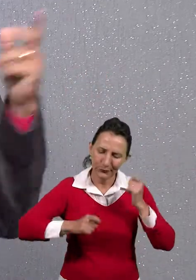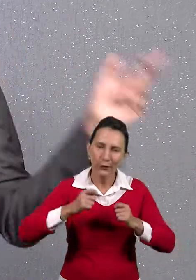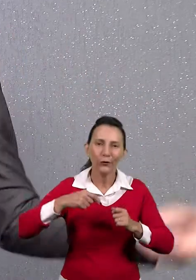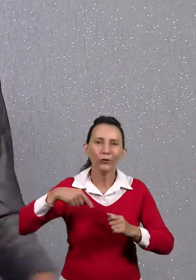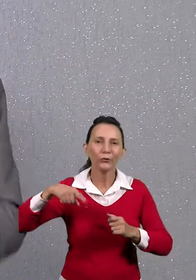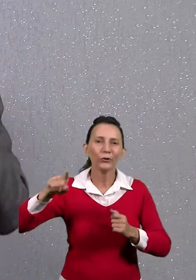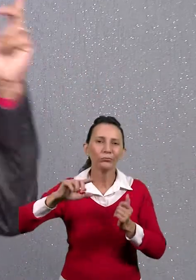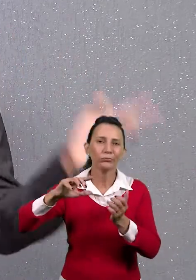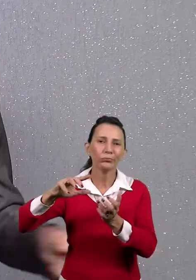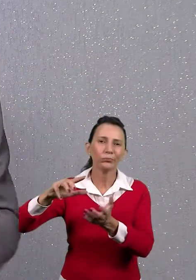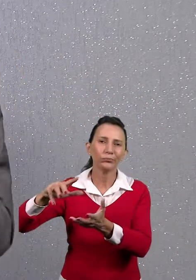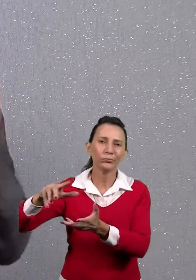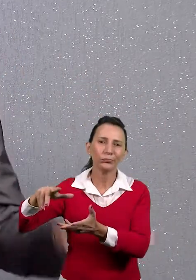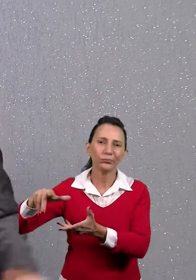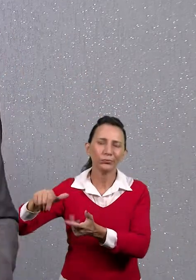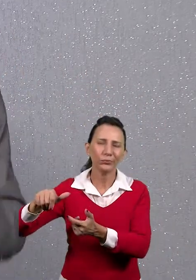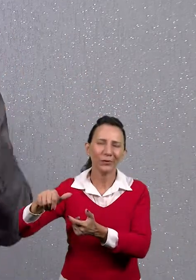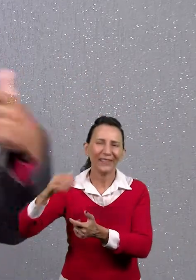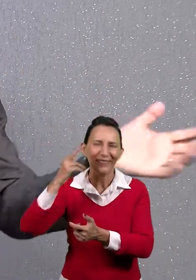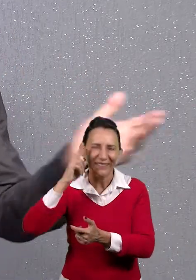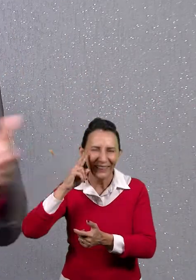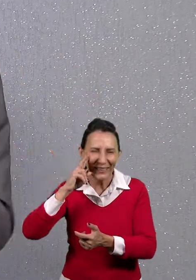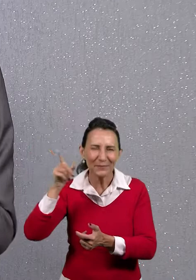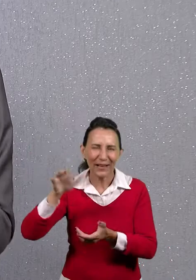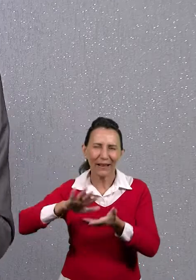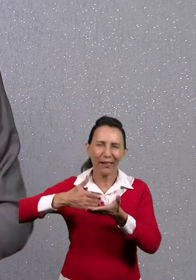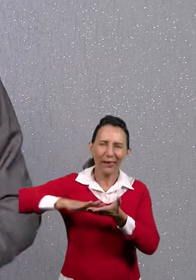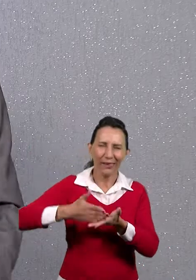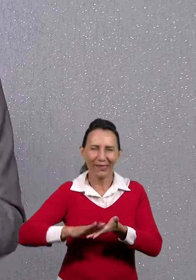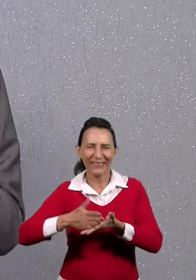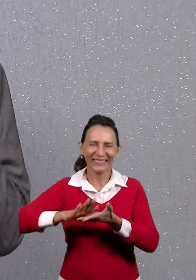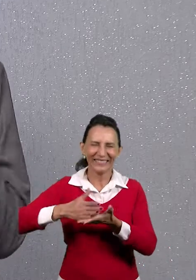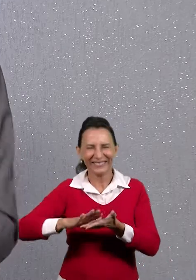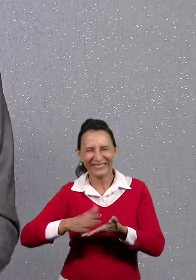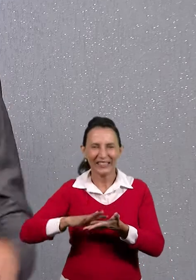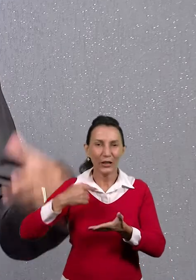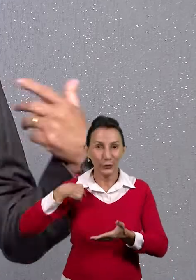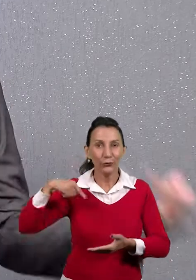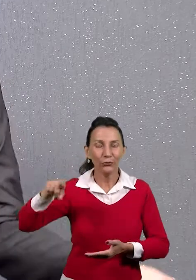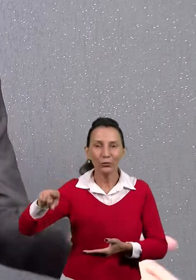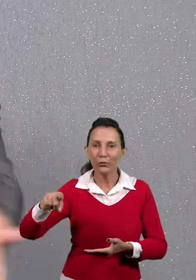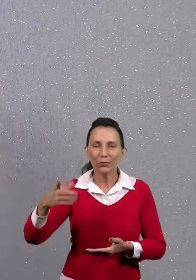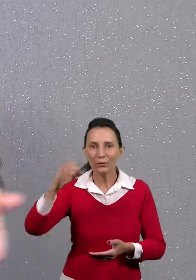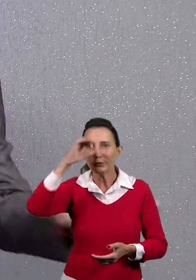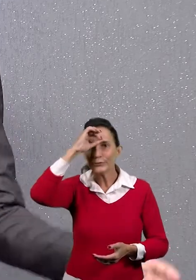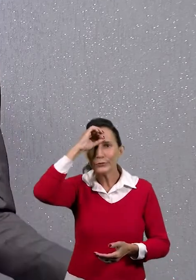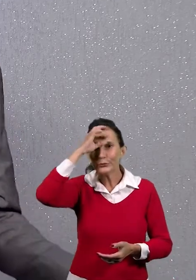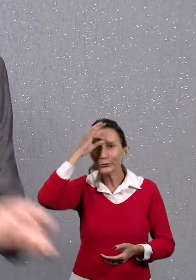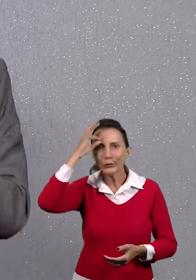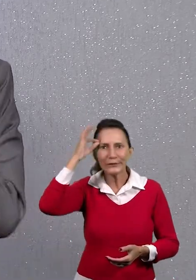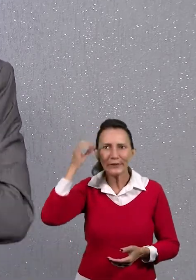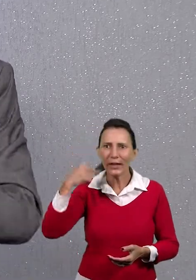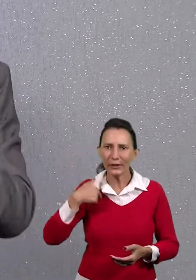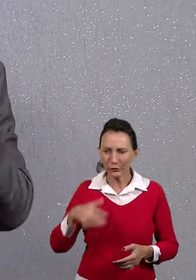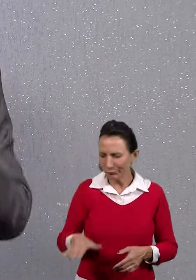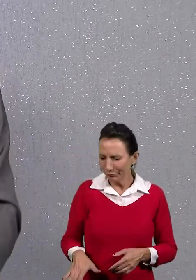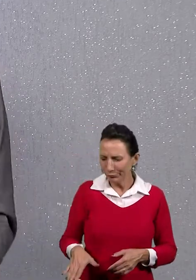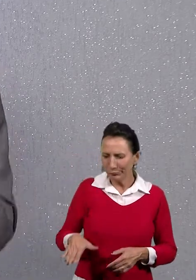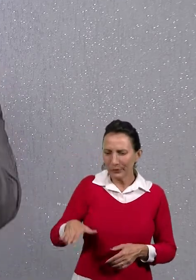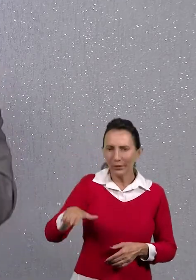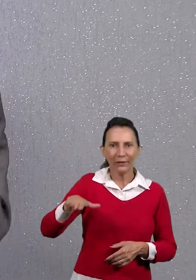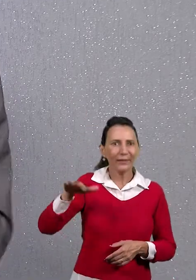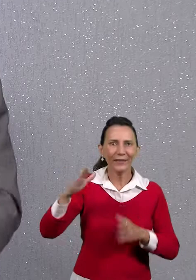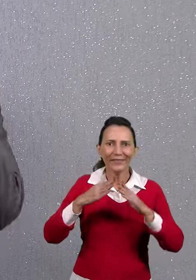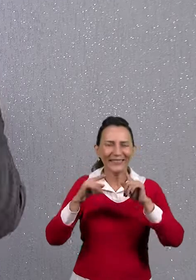Na época lá do tal do El Chan e tudo, eu fui lá tocar os pagodes. E eu não sabia de nada, um cara, um menino nascido dentro da igreja, era uma benção, todo